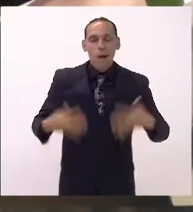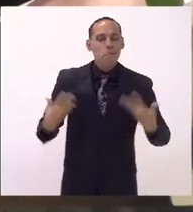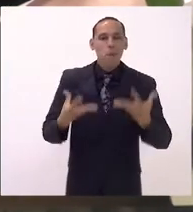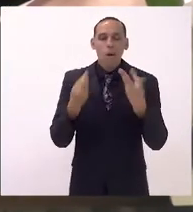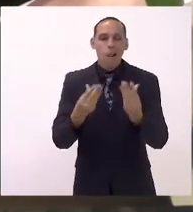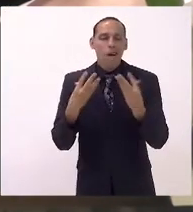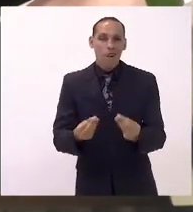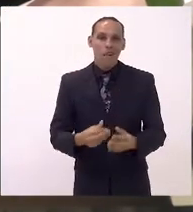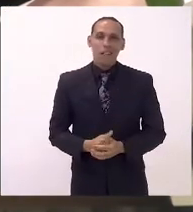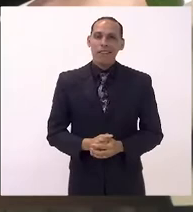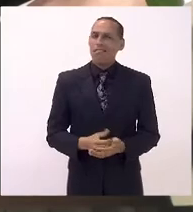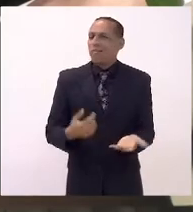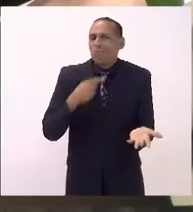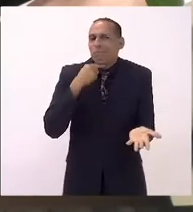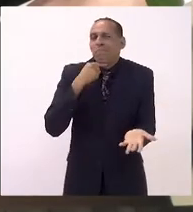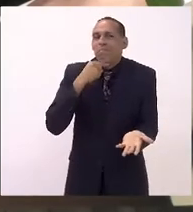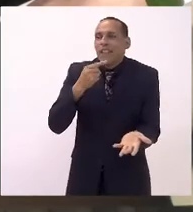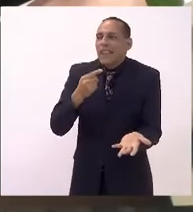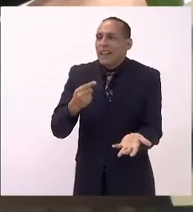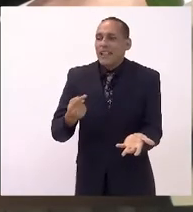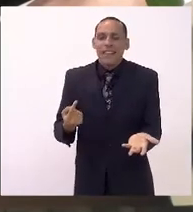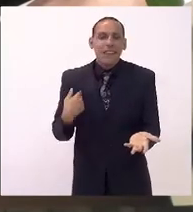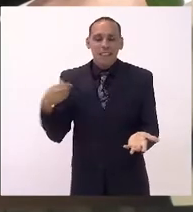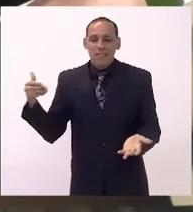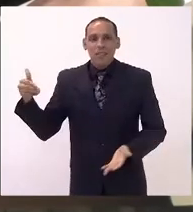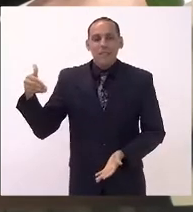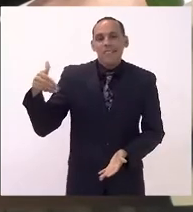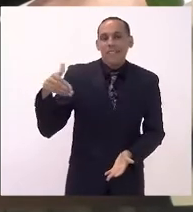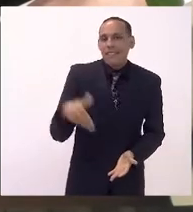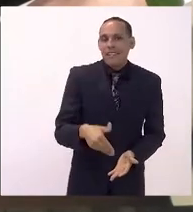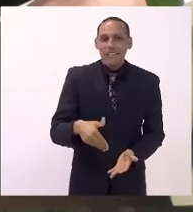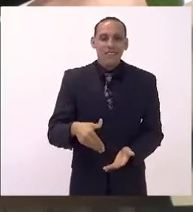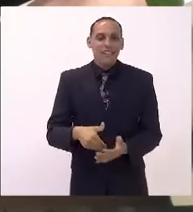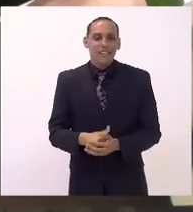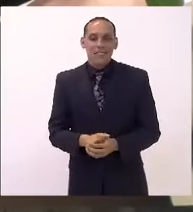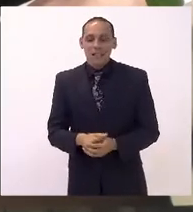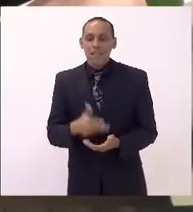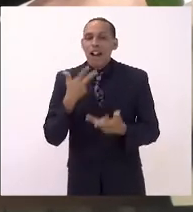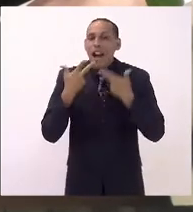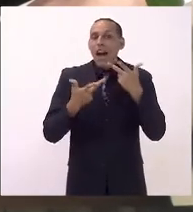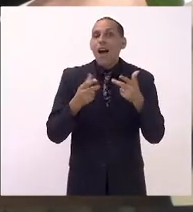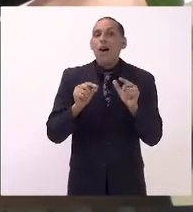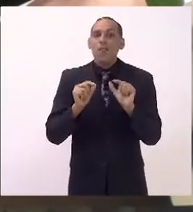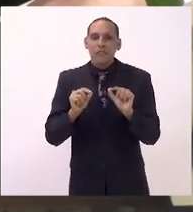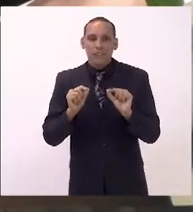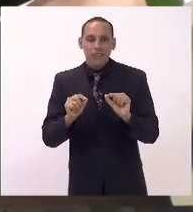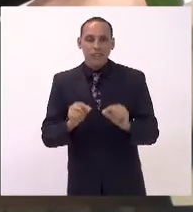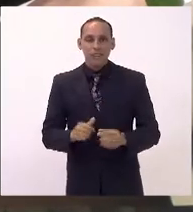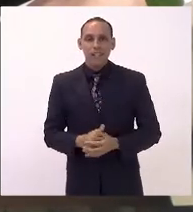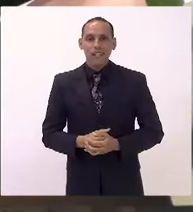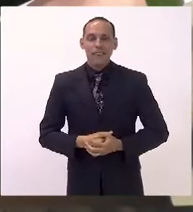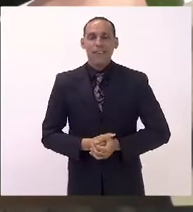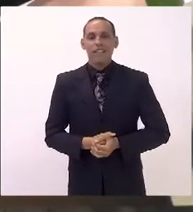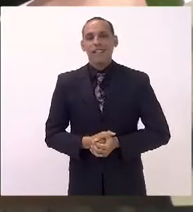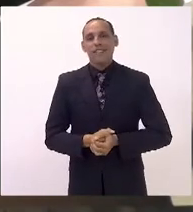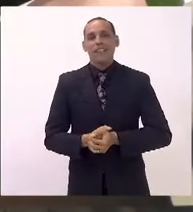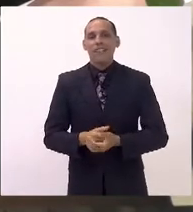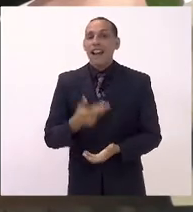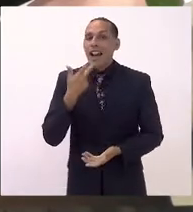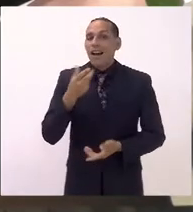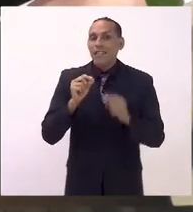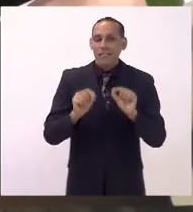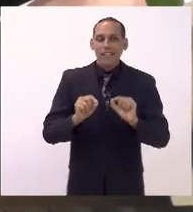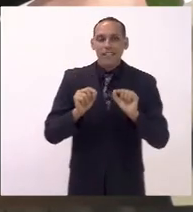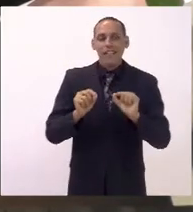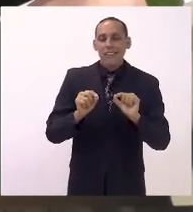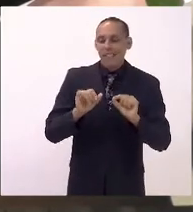mesmo. Eu não poderia deixar de vir aqui hoje falar diretamente para o Ivani, que é essa pessoa